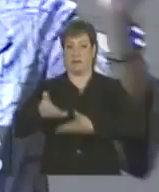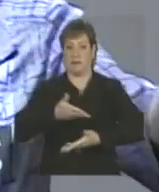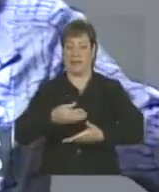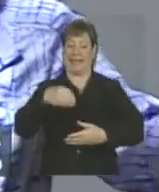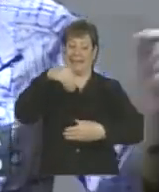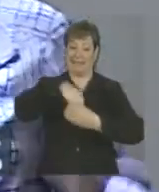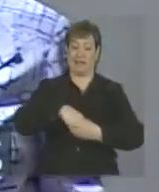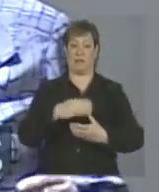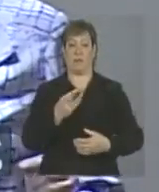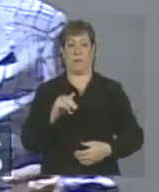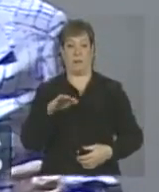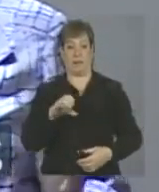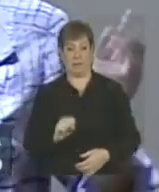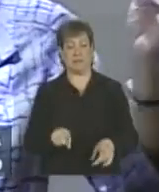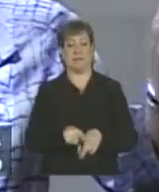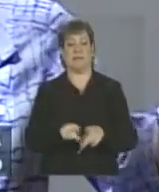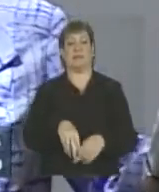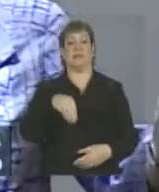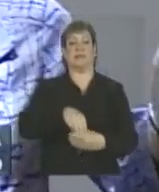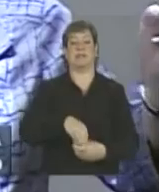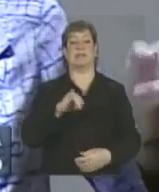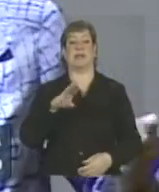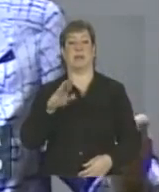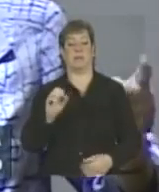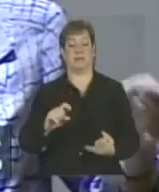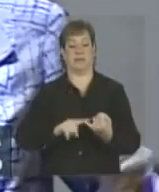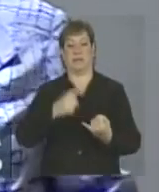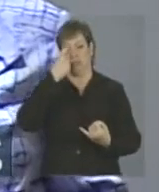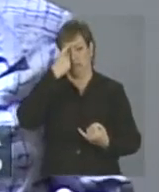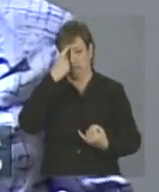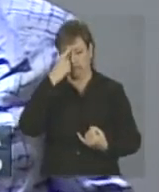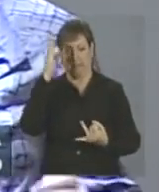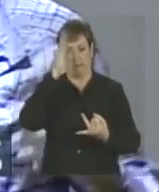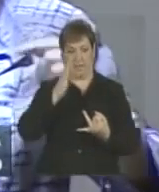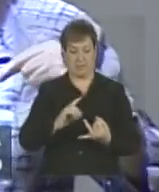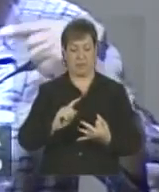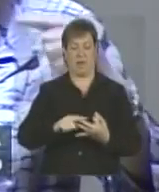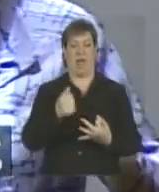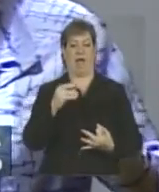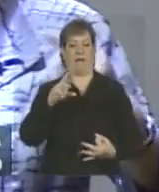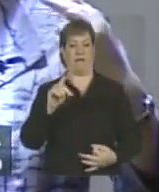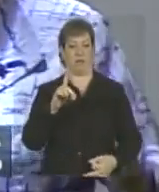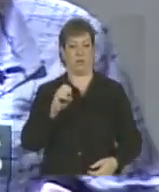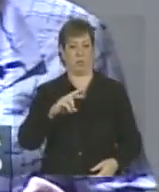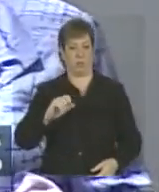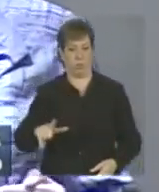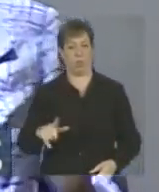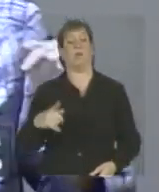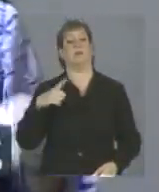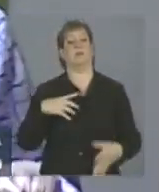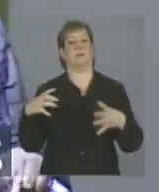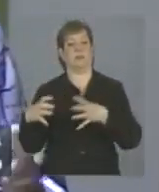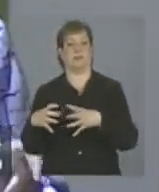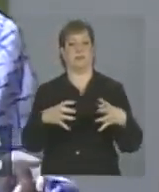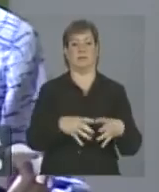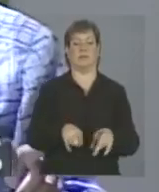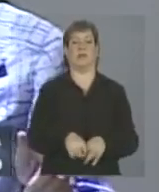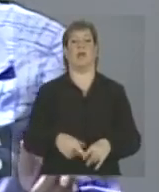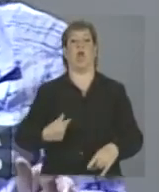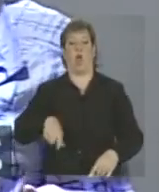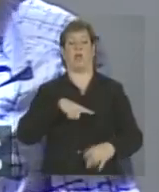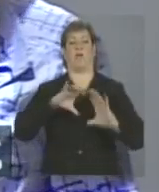dos BRICS quanto dentro do IBAS, que é Índia, Brasil e África do Sul, nós temos um fórum no qual o